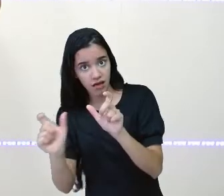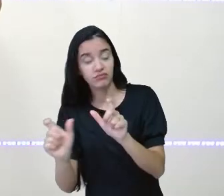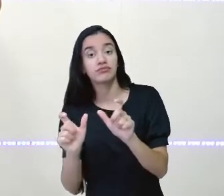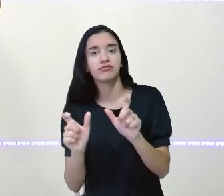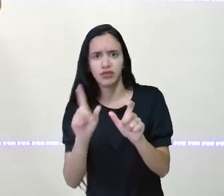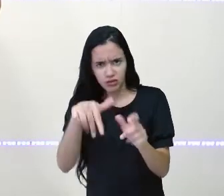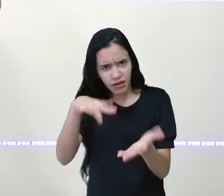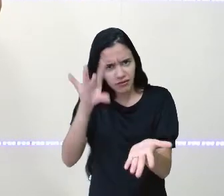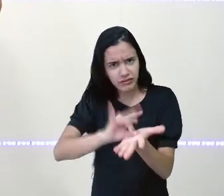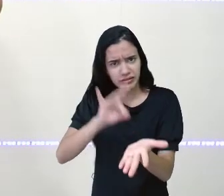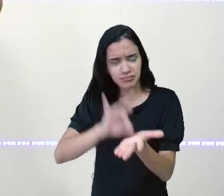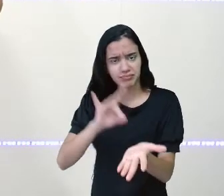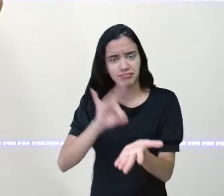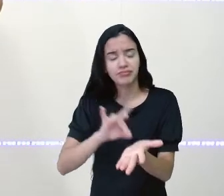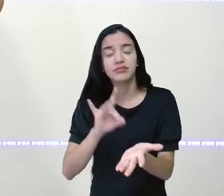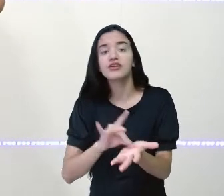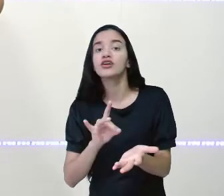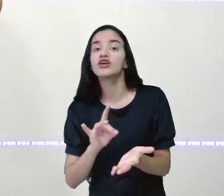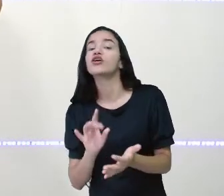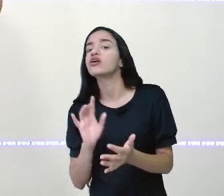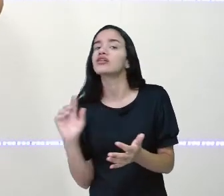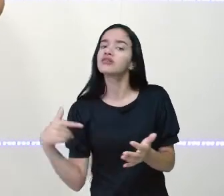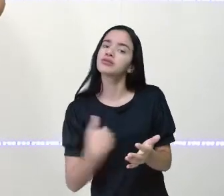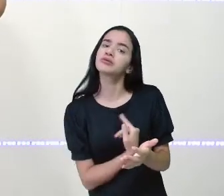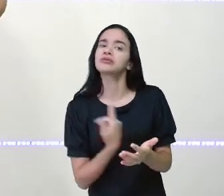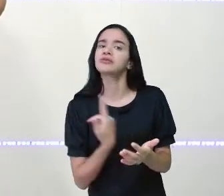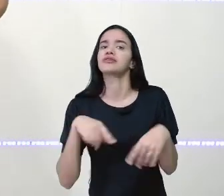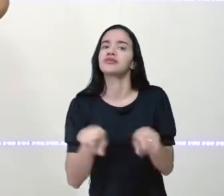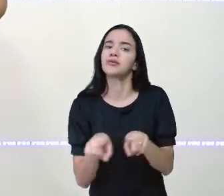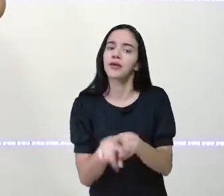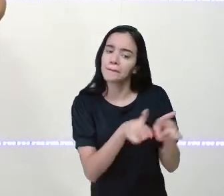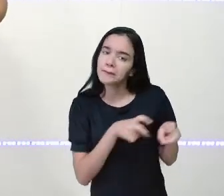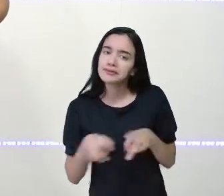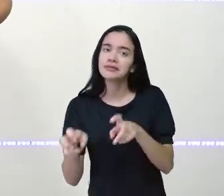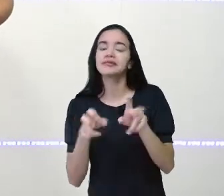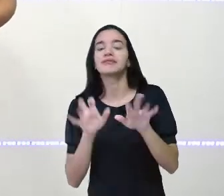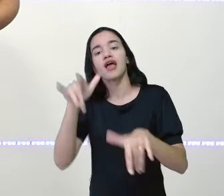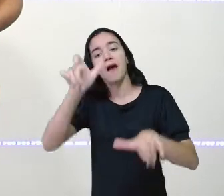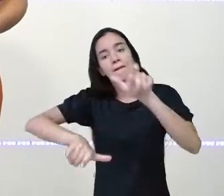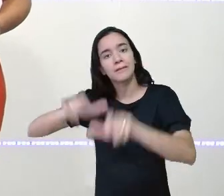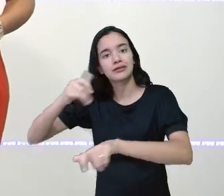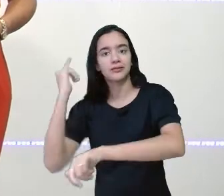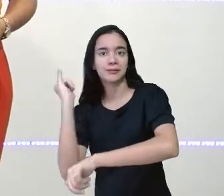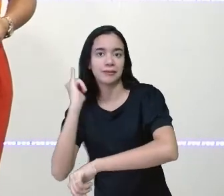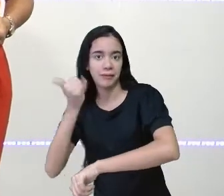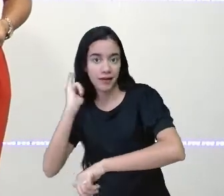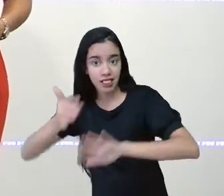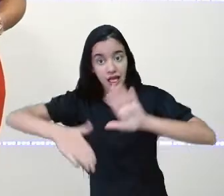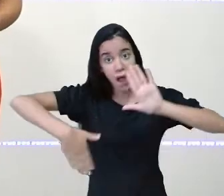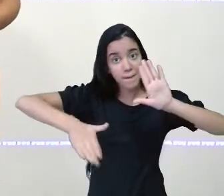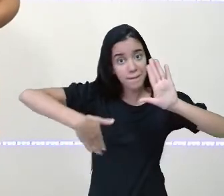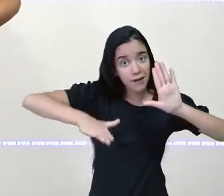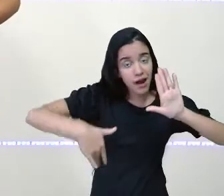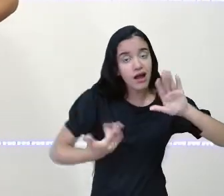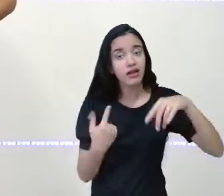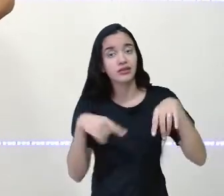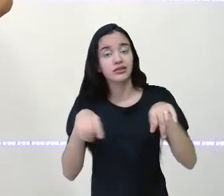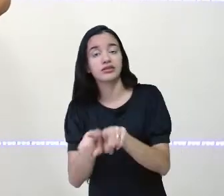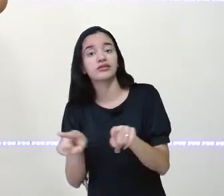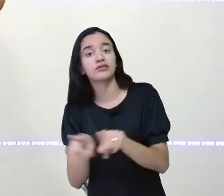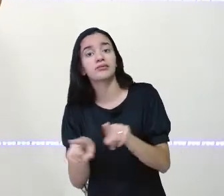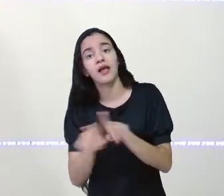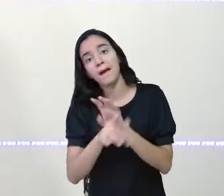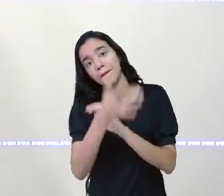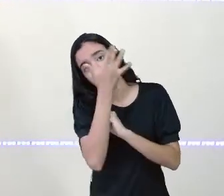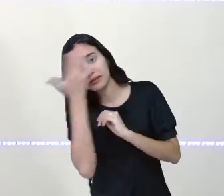combinam, não é verdade? Nós encontramos vários cantadores nas praias, vários